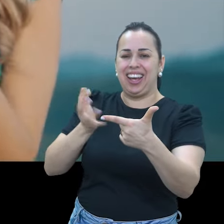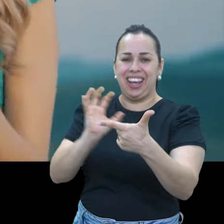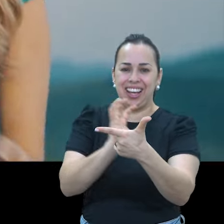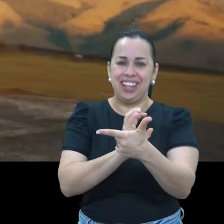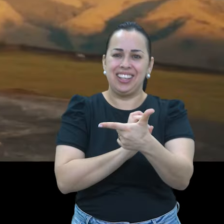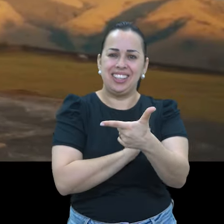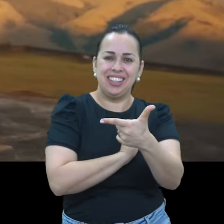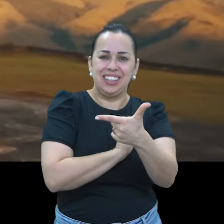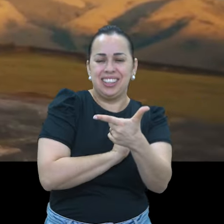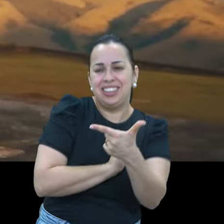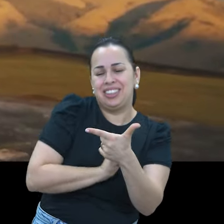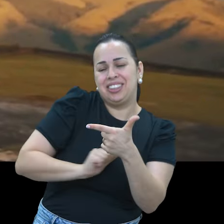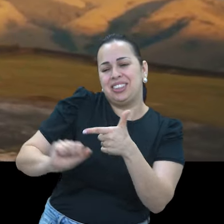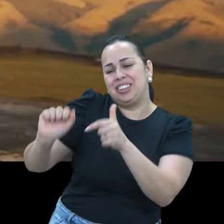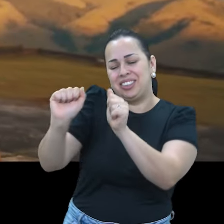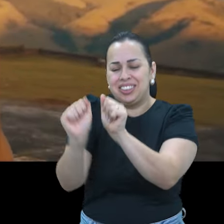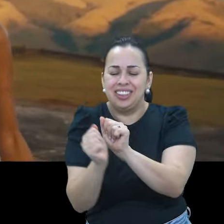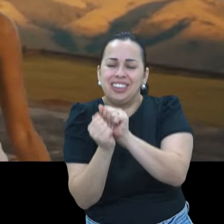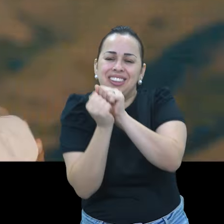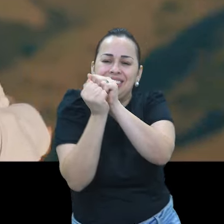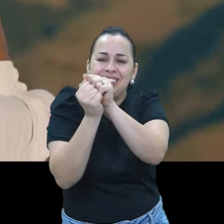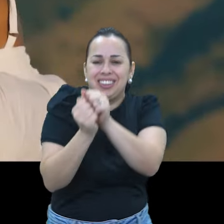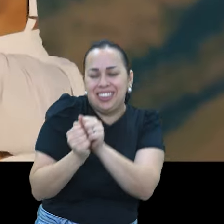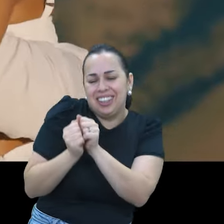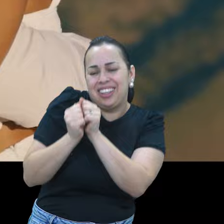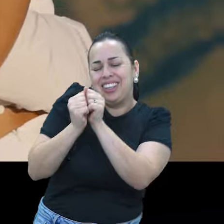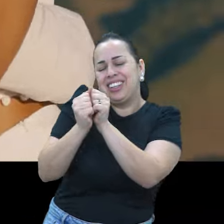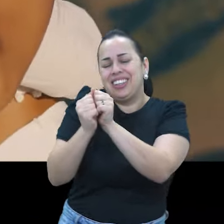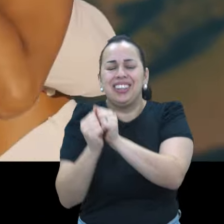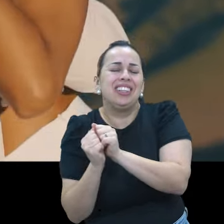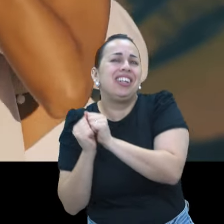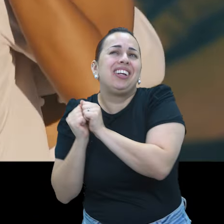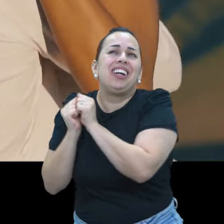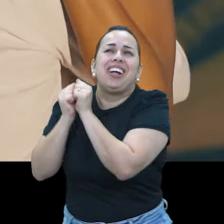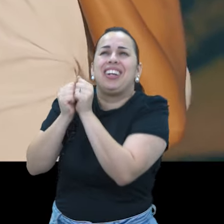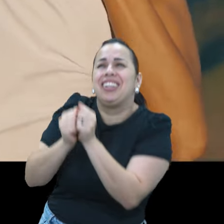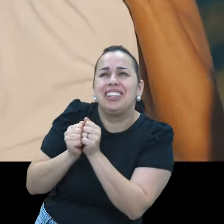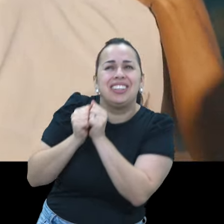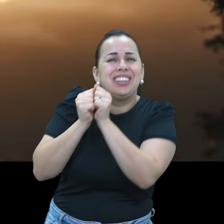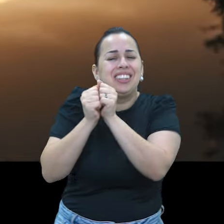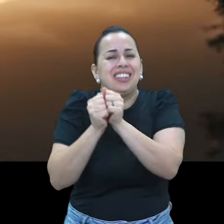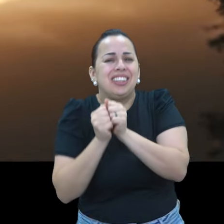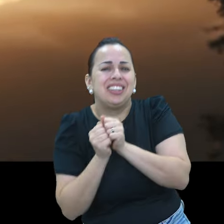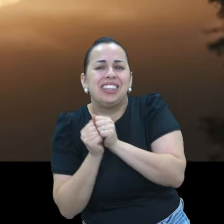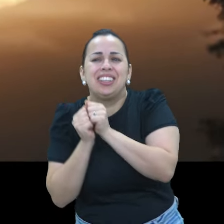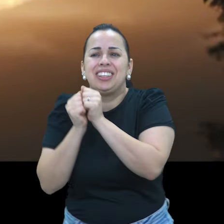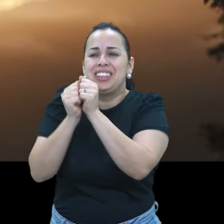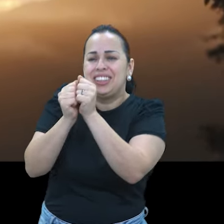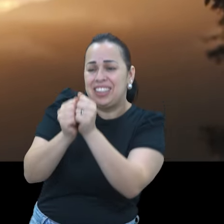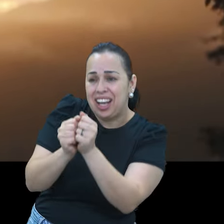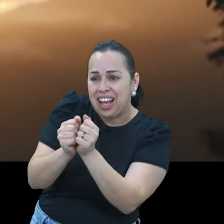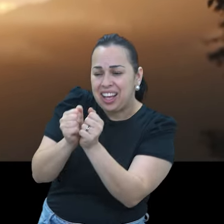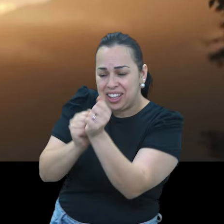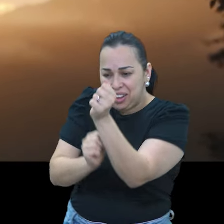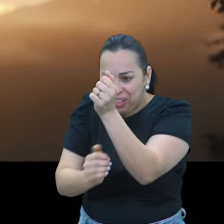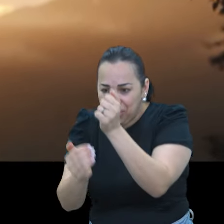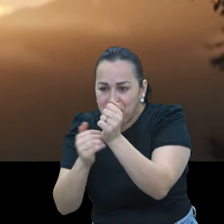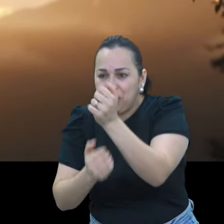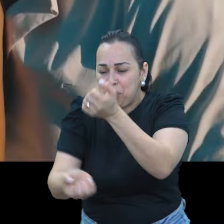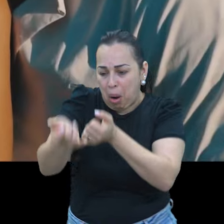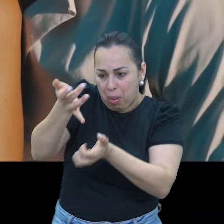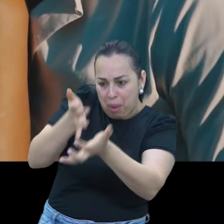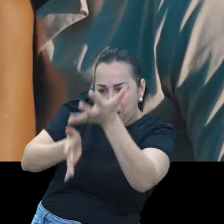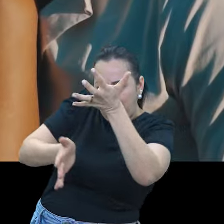amar. Andaremos juntos como em velhos tempos. Levarei comigo todos os seus